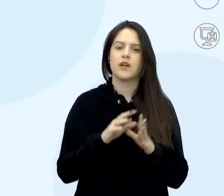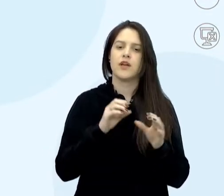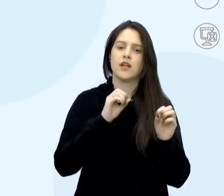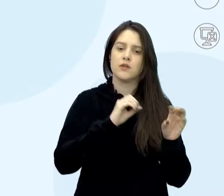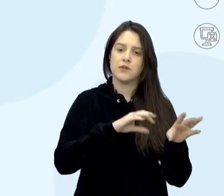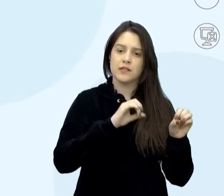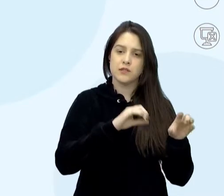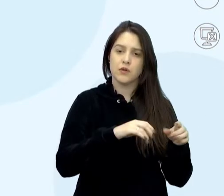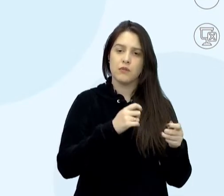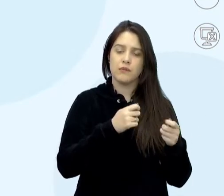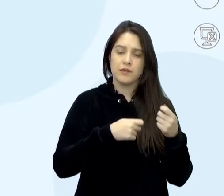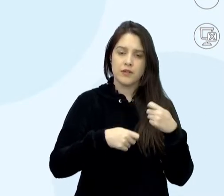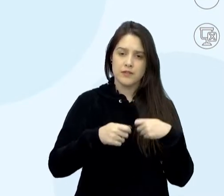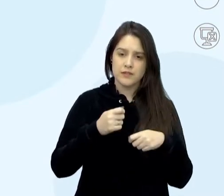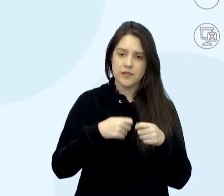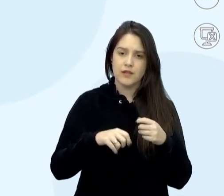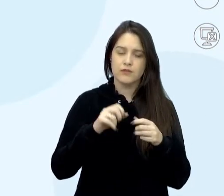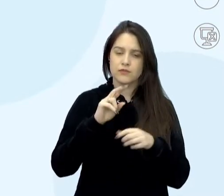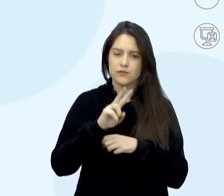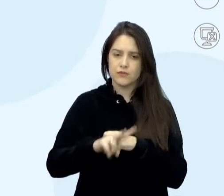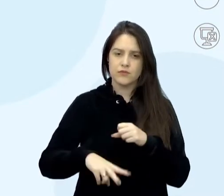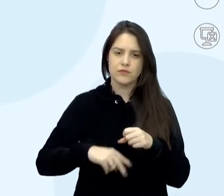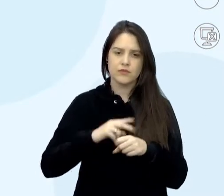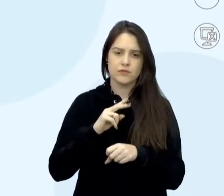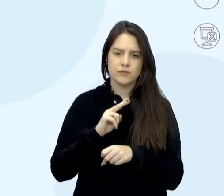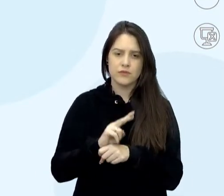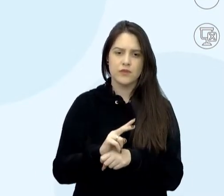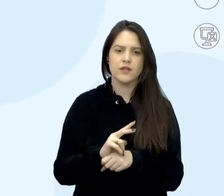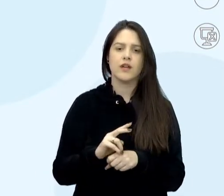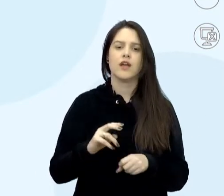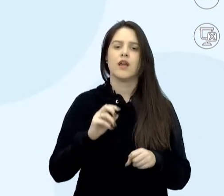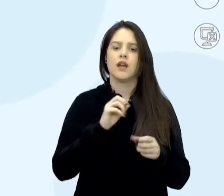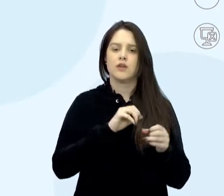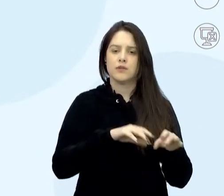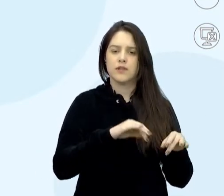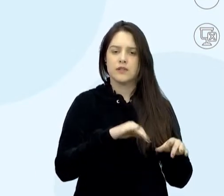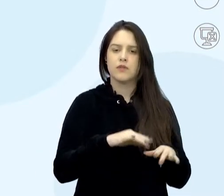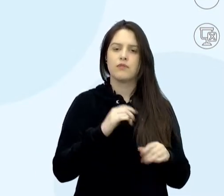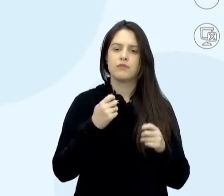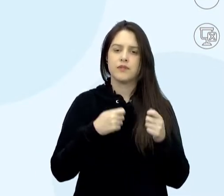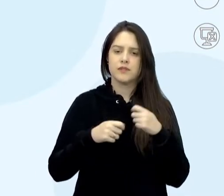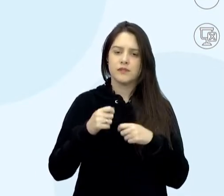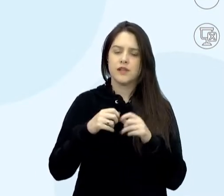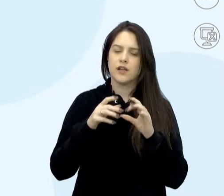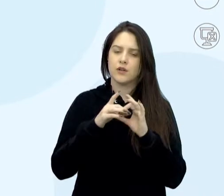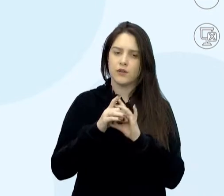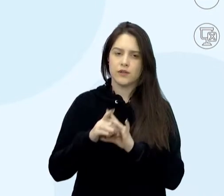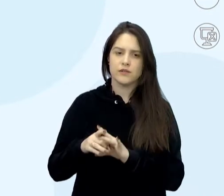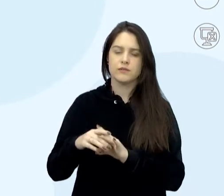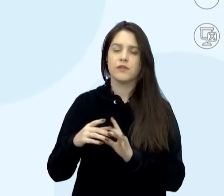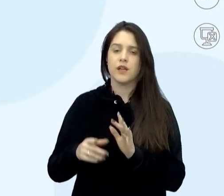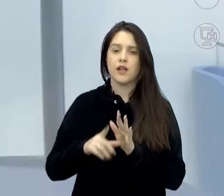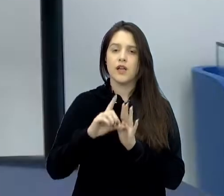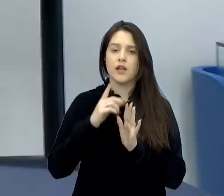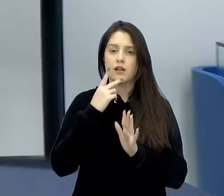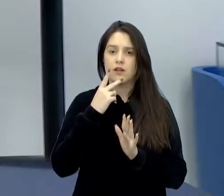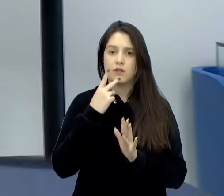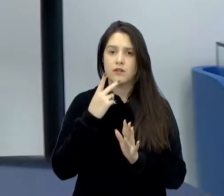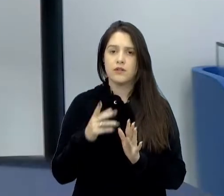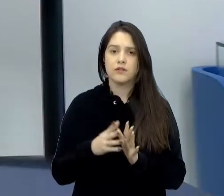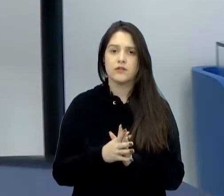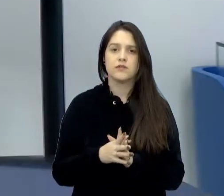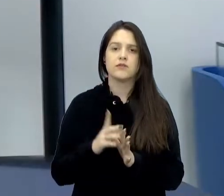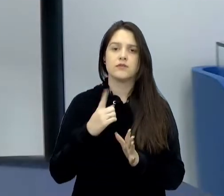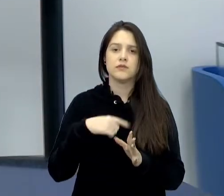educação financeira sustentável e o componente educação financeira em conexão. Antes de começar aí a aula, eu queria agradecer ontem o